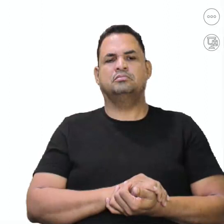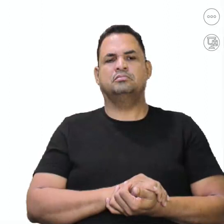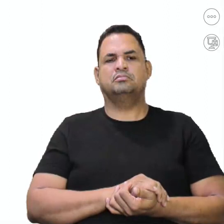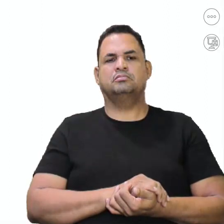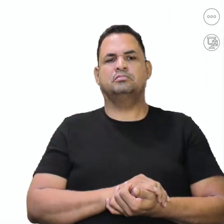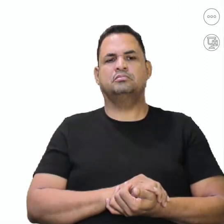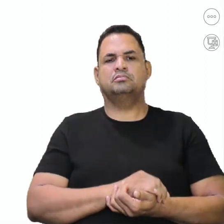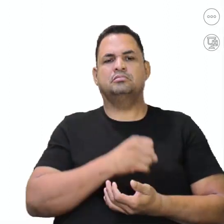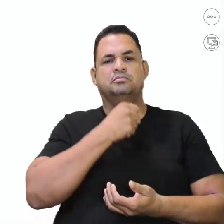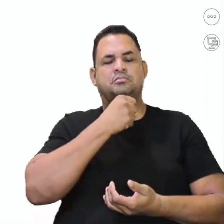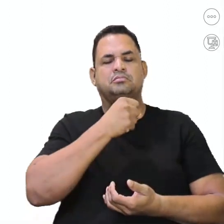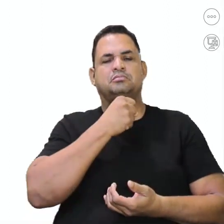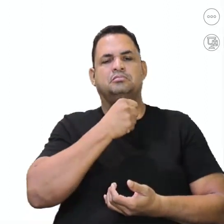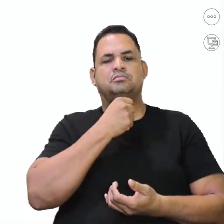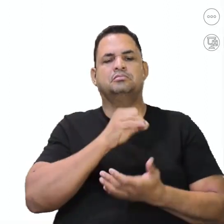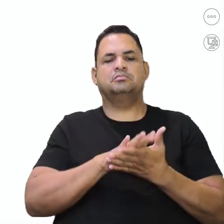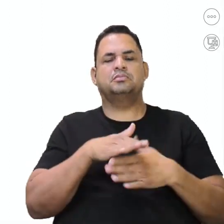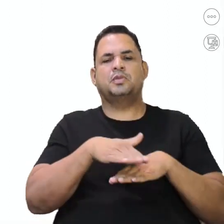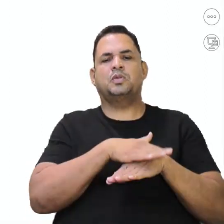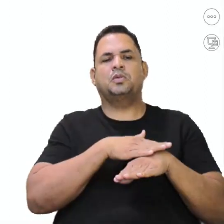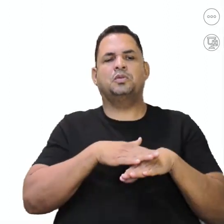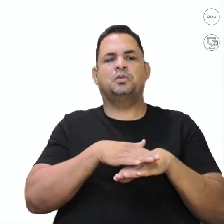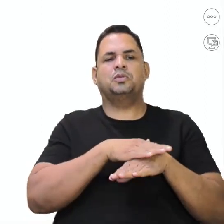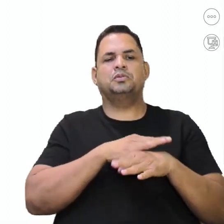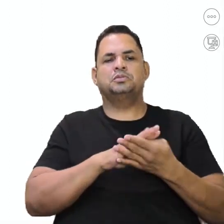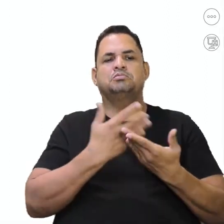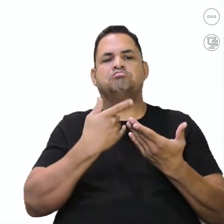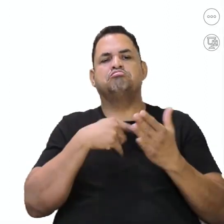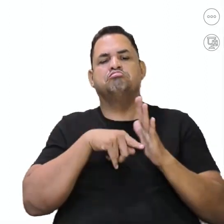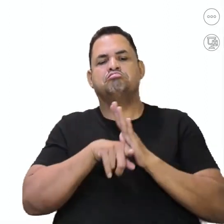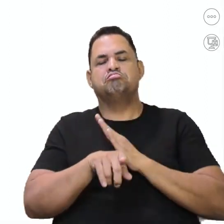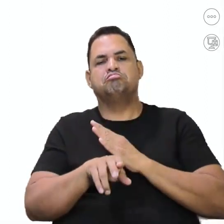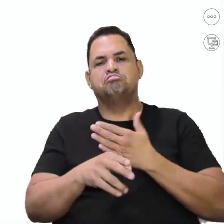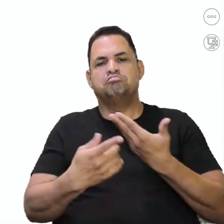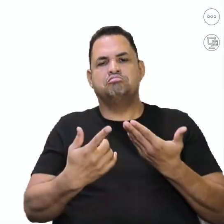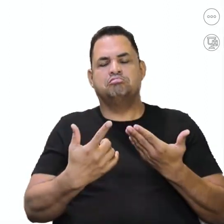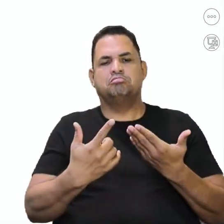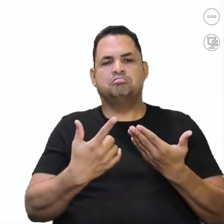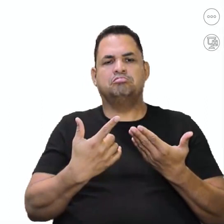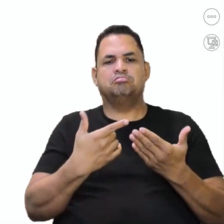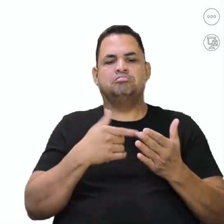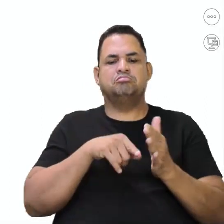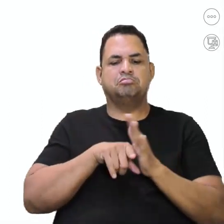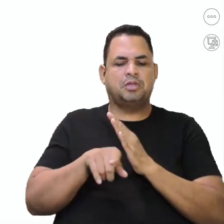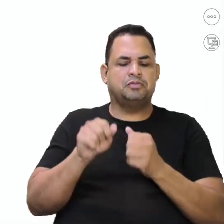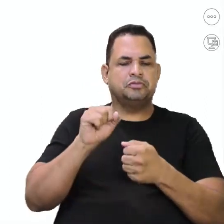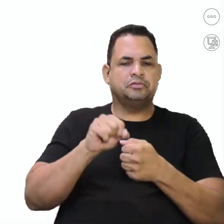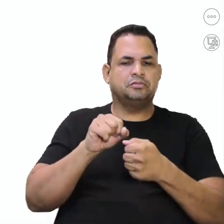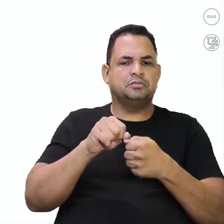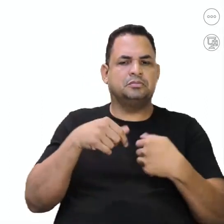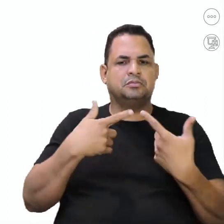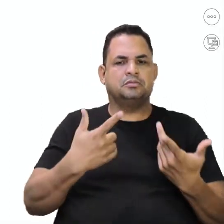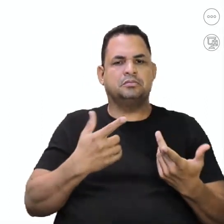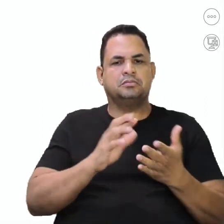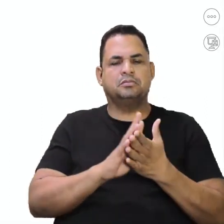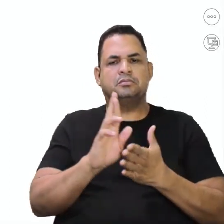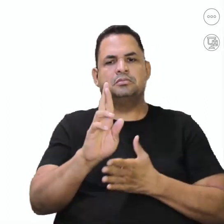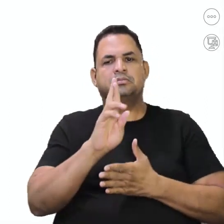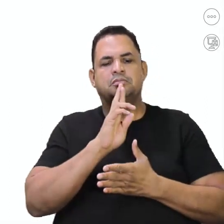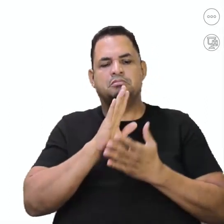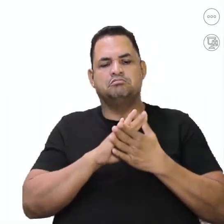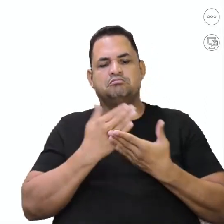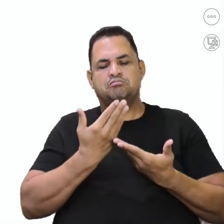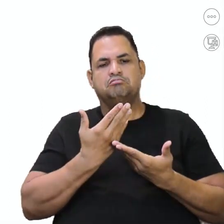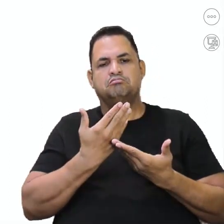given. Uma entrevista é uma conversação onde questões, perguntas são perguntadas e respostas